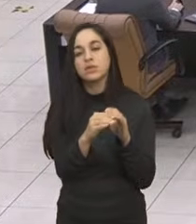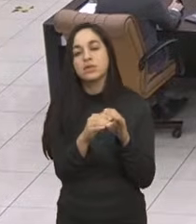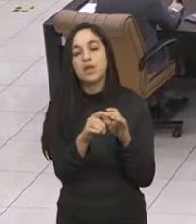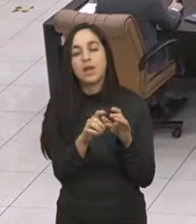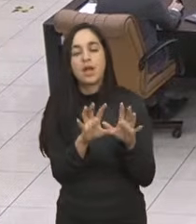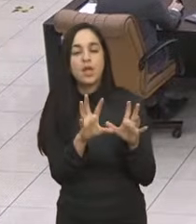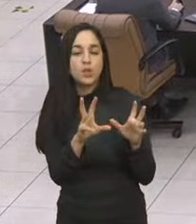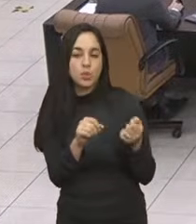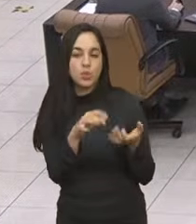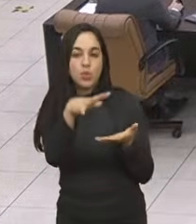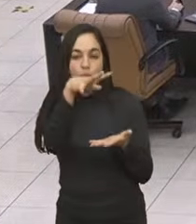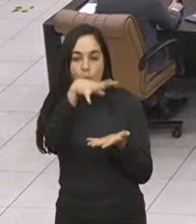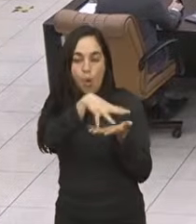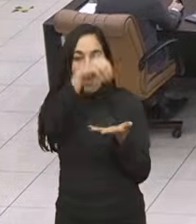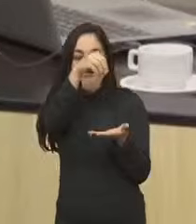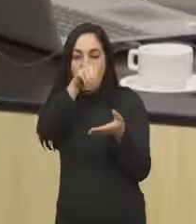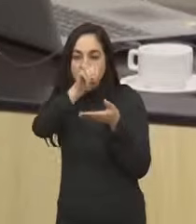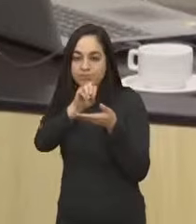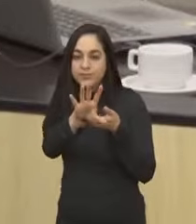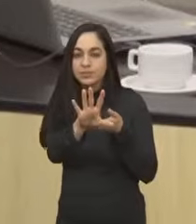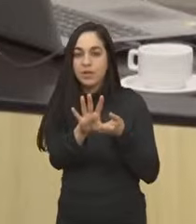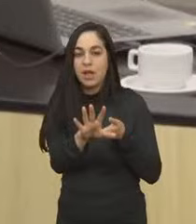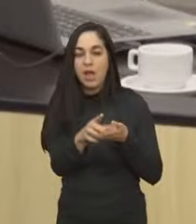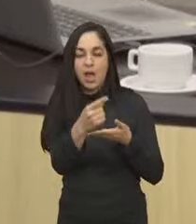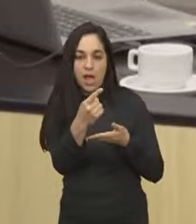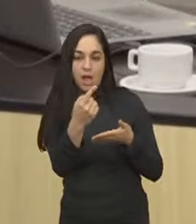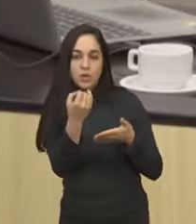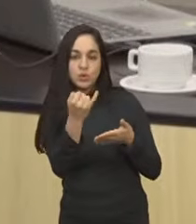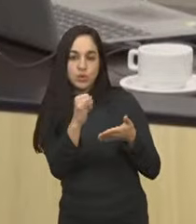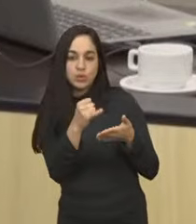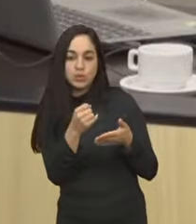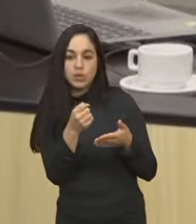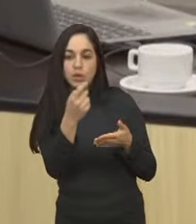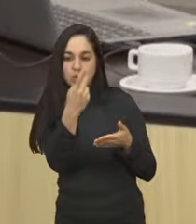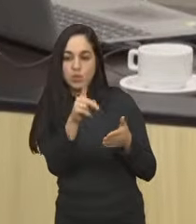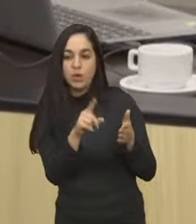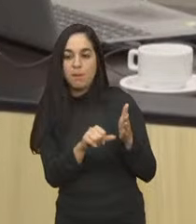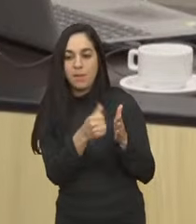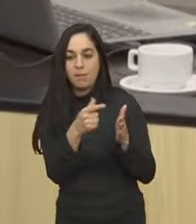esse controle, né? Vejo que a sua primeira pergunta, eu acho que